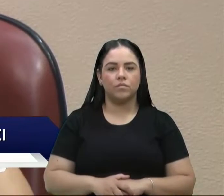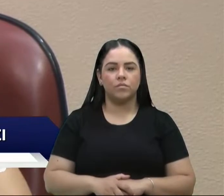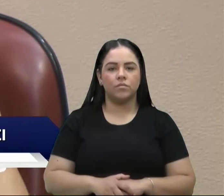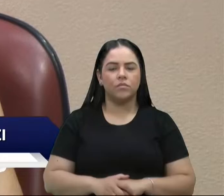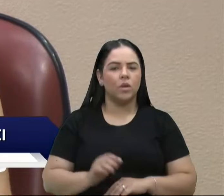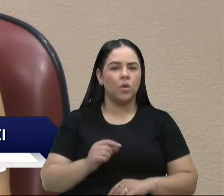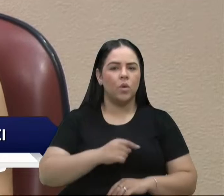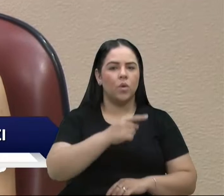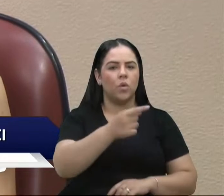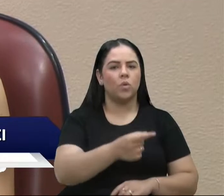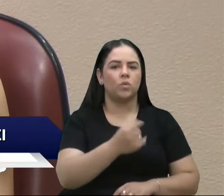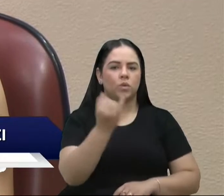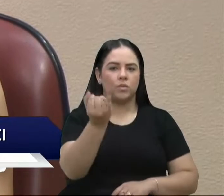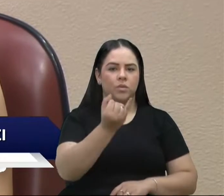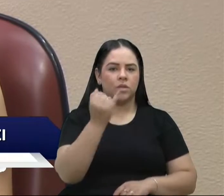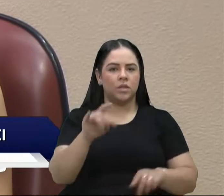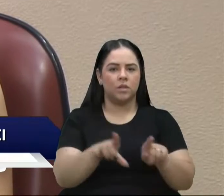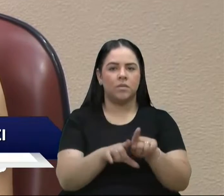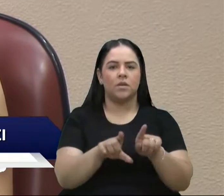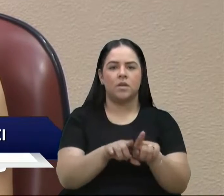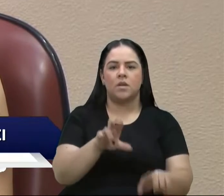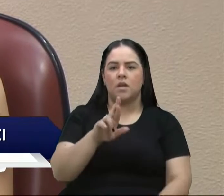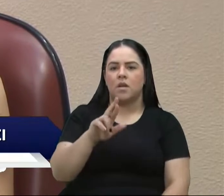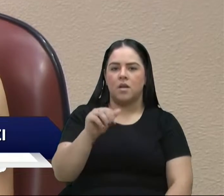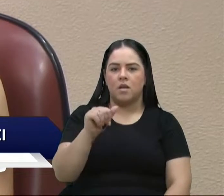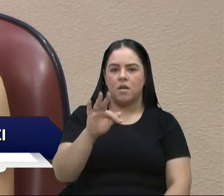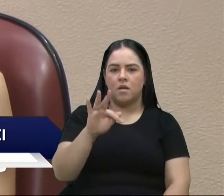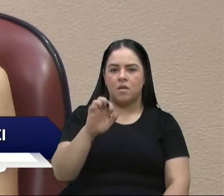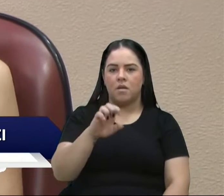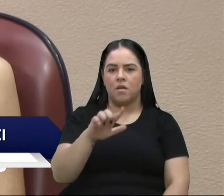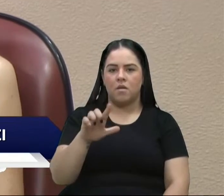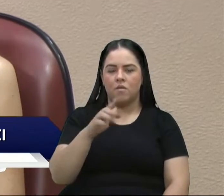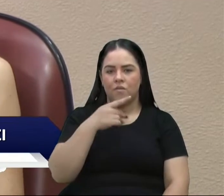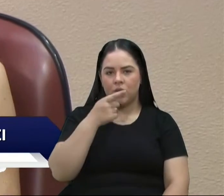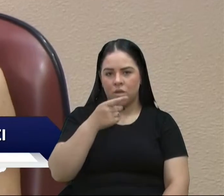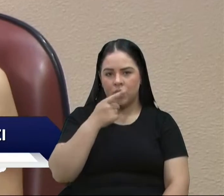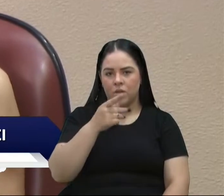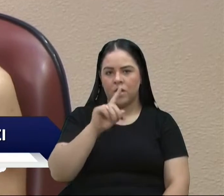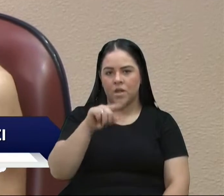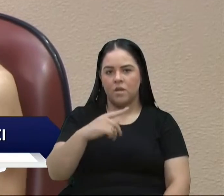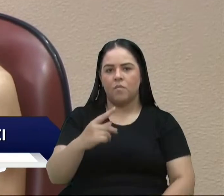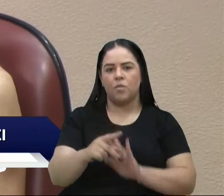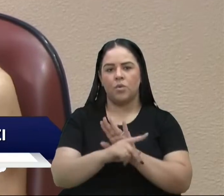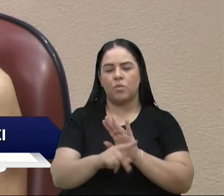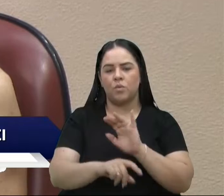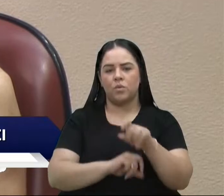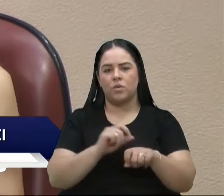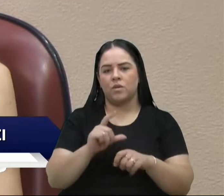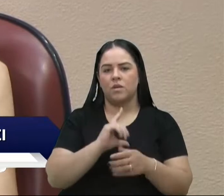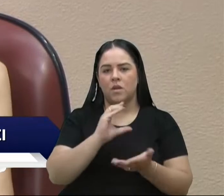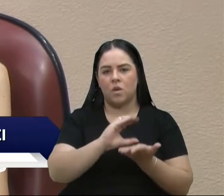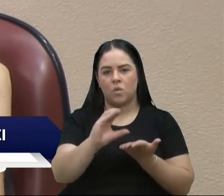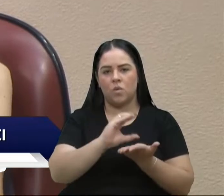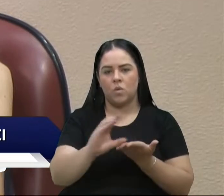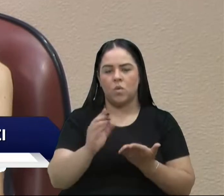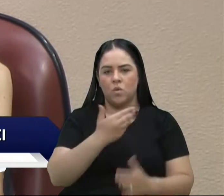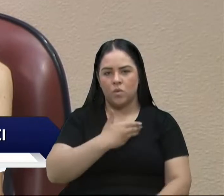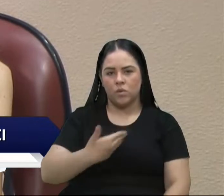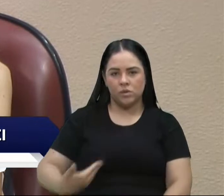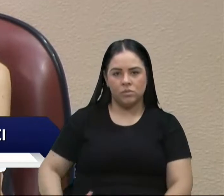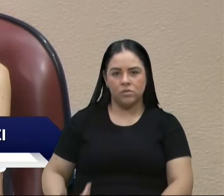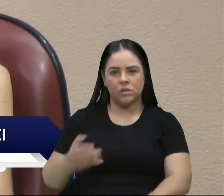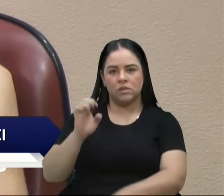Outro ponto aqui importante que o Rafael trouxe diz respeito aos recursos que o governo do estado